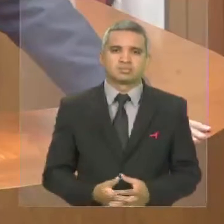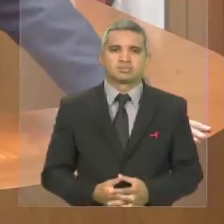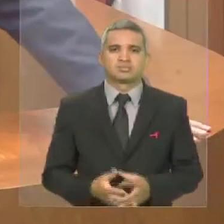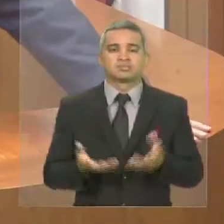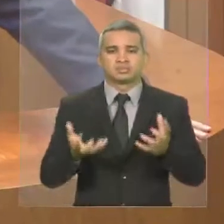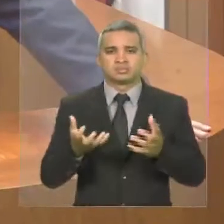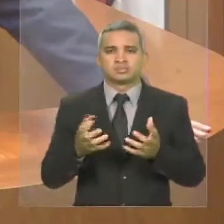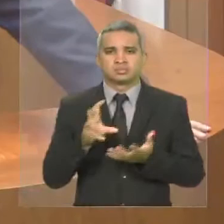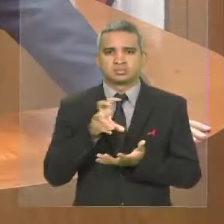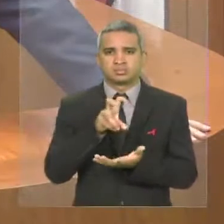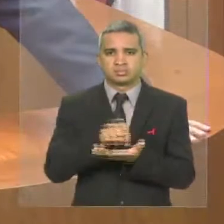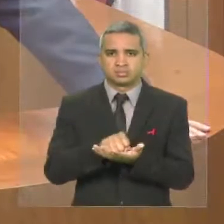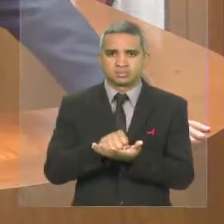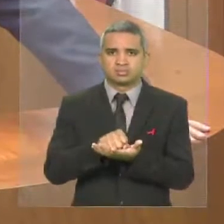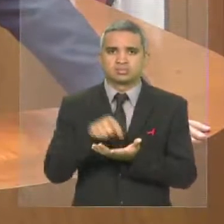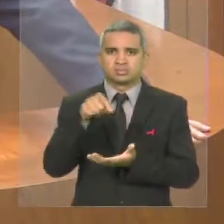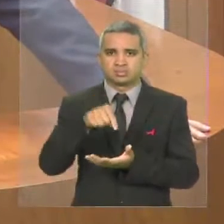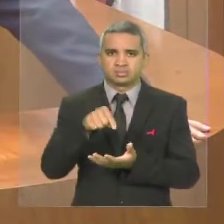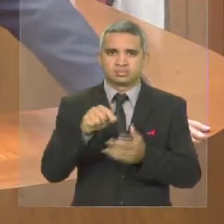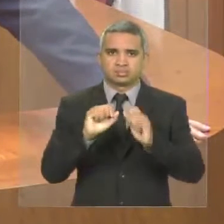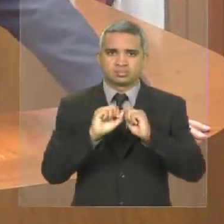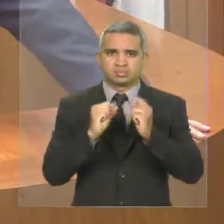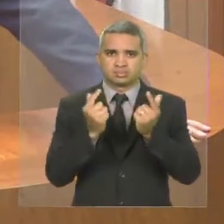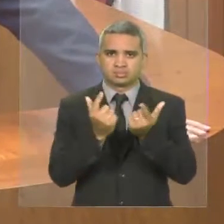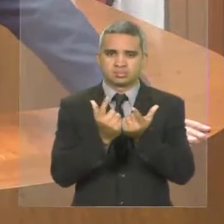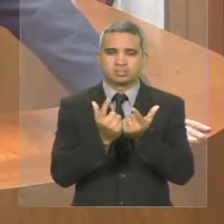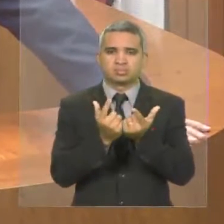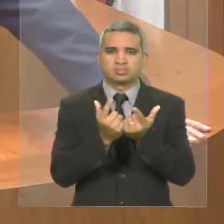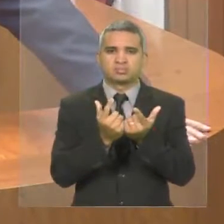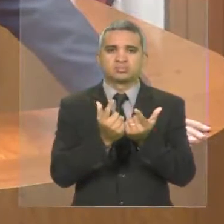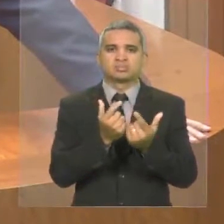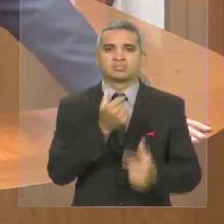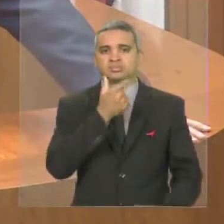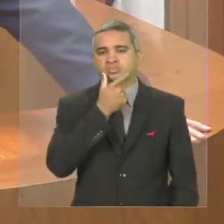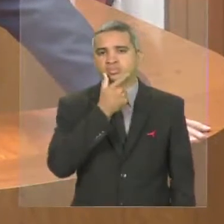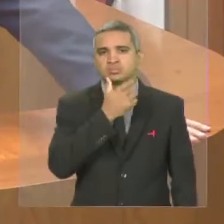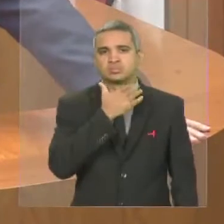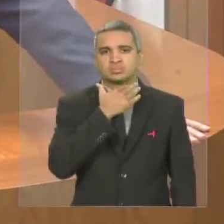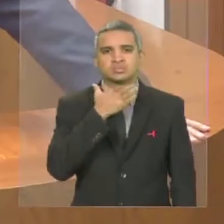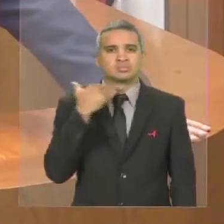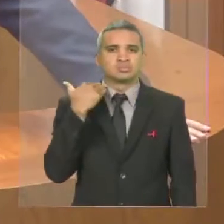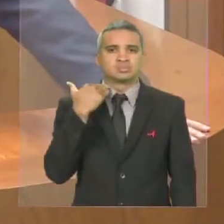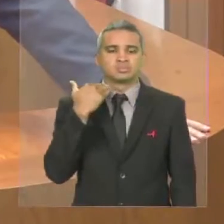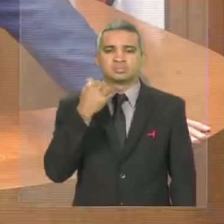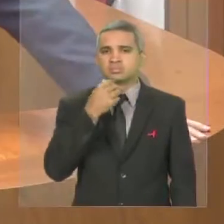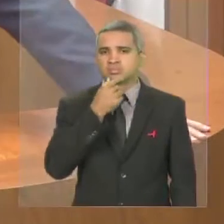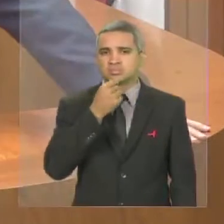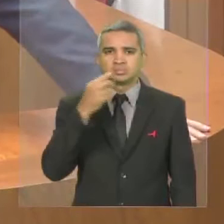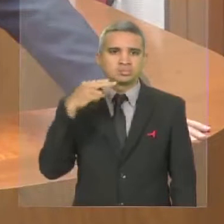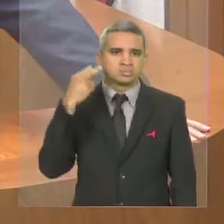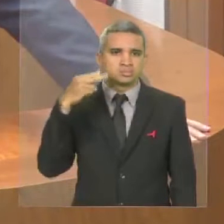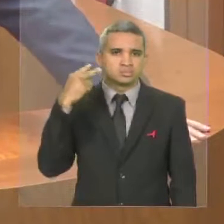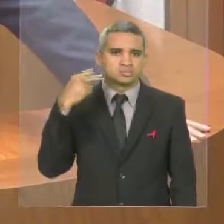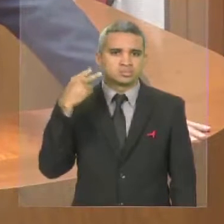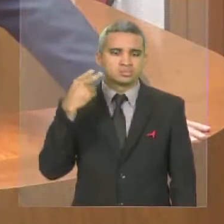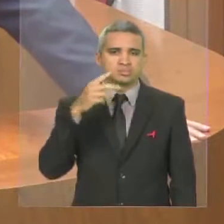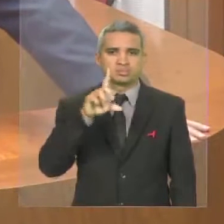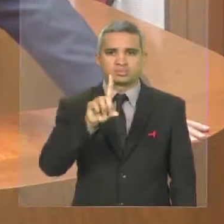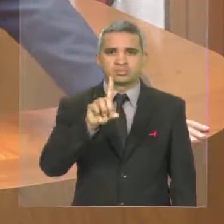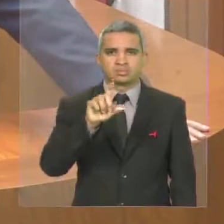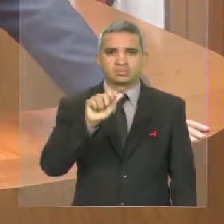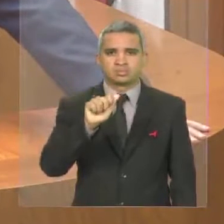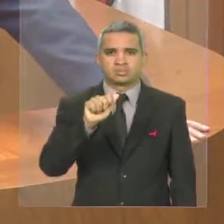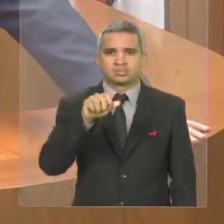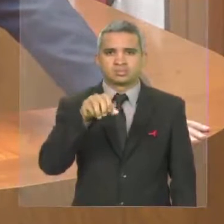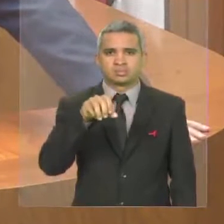autos deste poder o falecimento e a morte do vereador Daniel Filho, mais